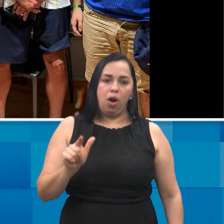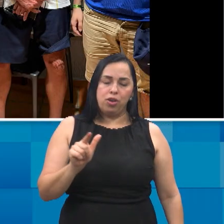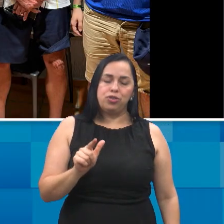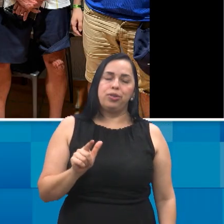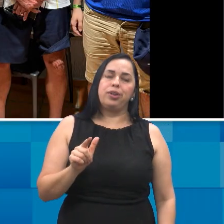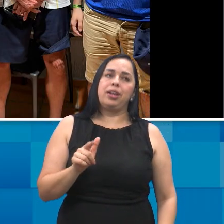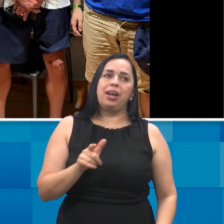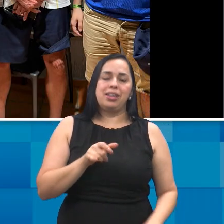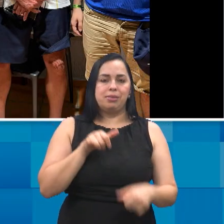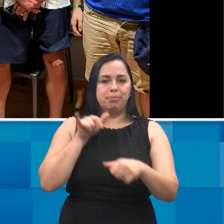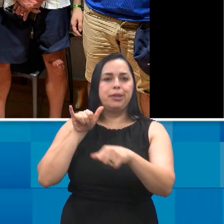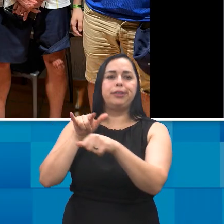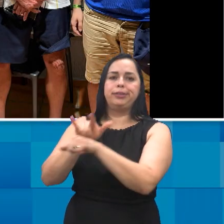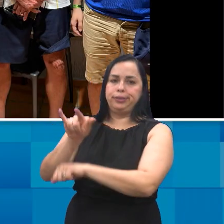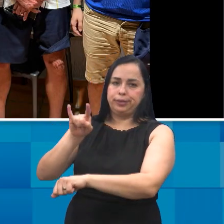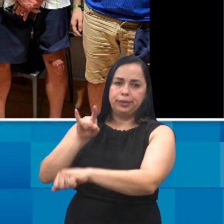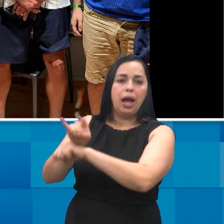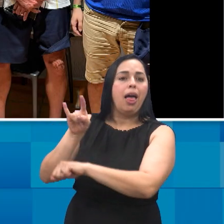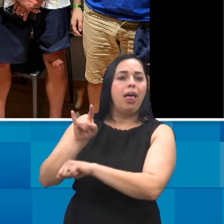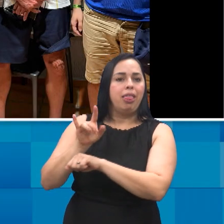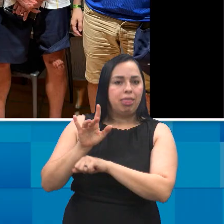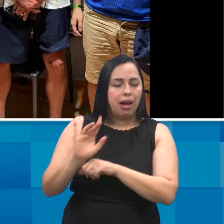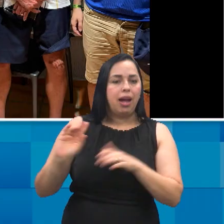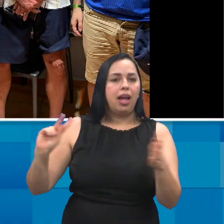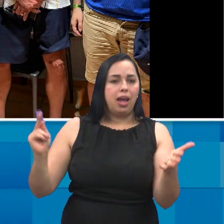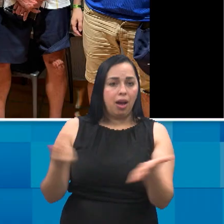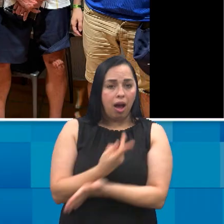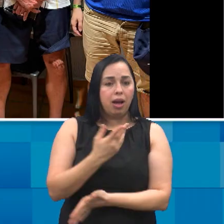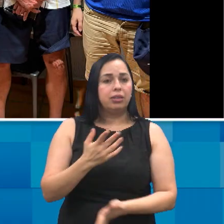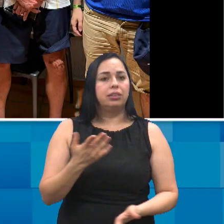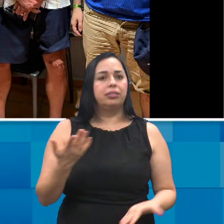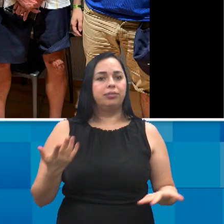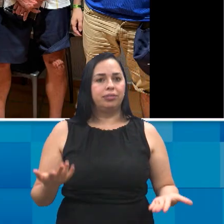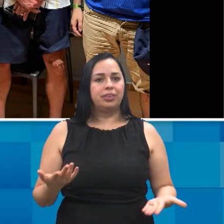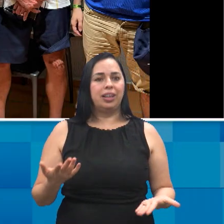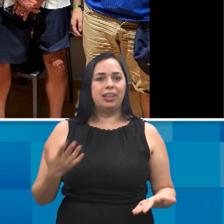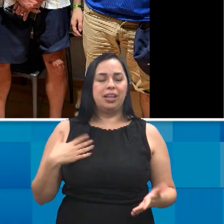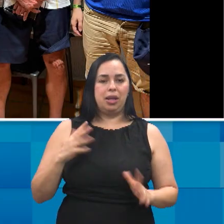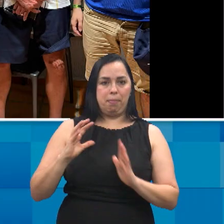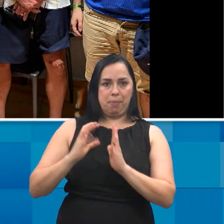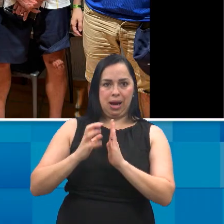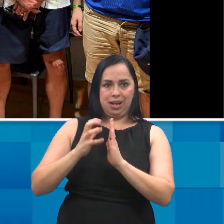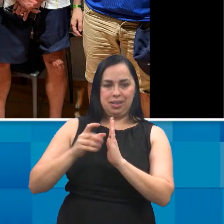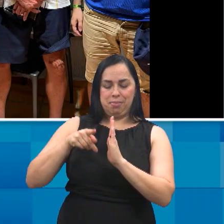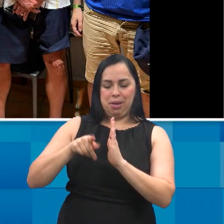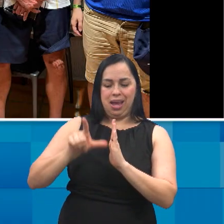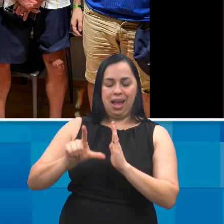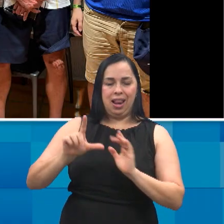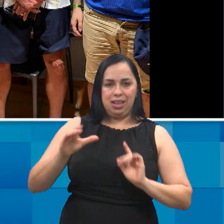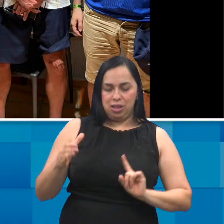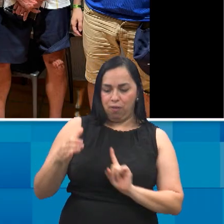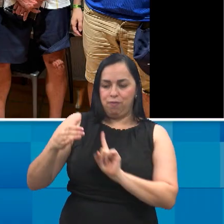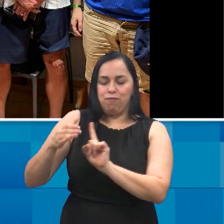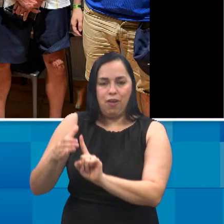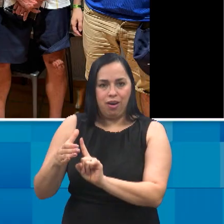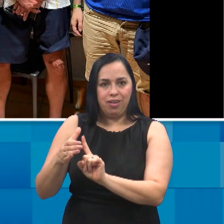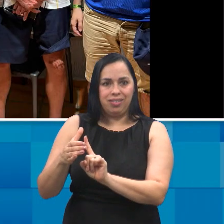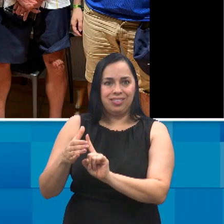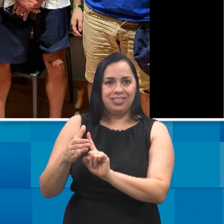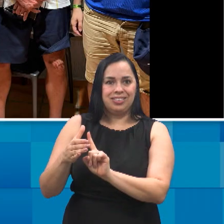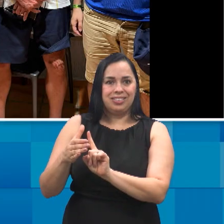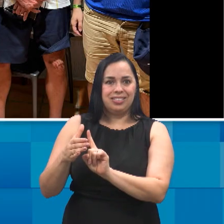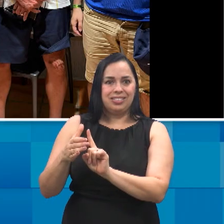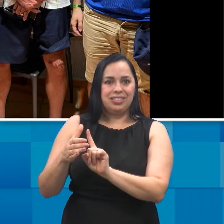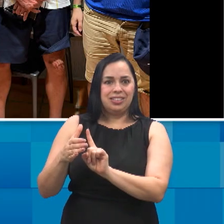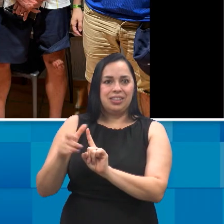vezes, mas a partir do momento, quando eu fui para o PL, com o Partido Liberal, conheci o presidente Bolsonaro, foi no momento de maior fragilidade